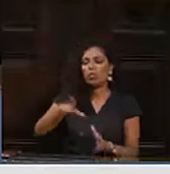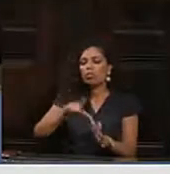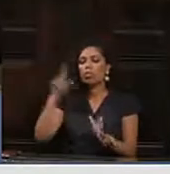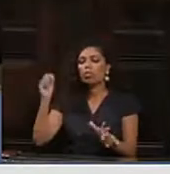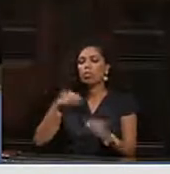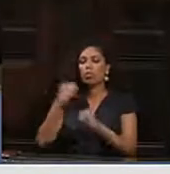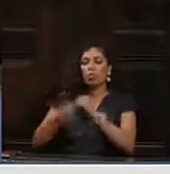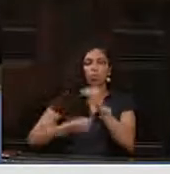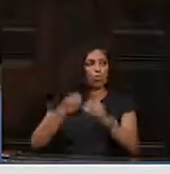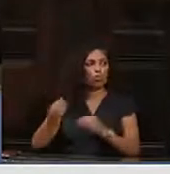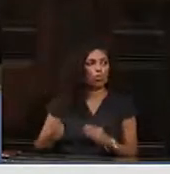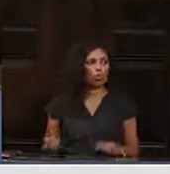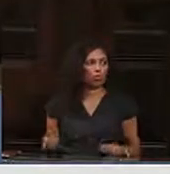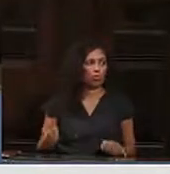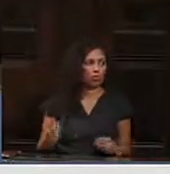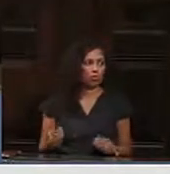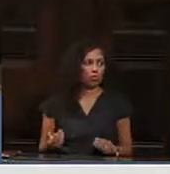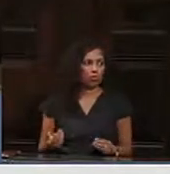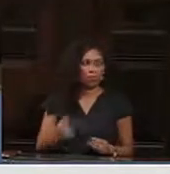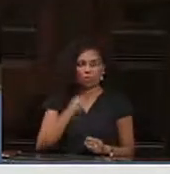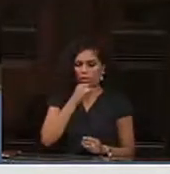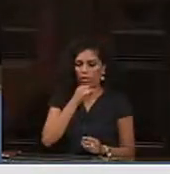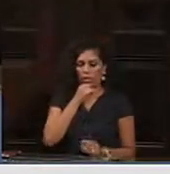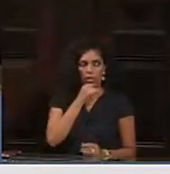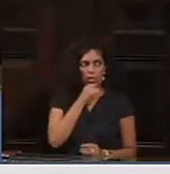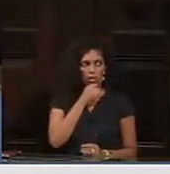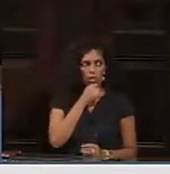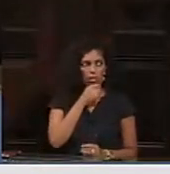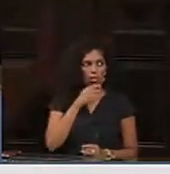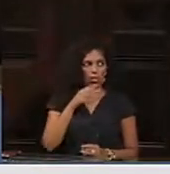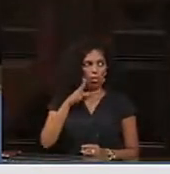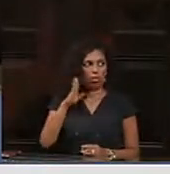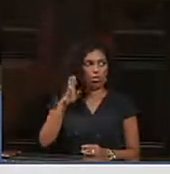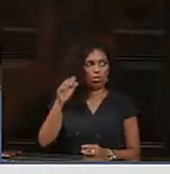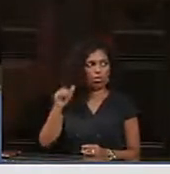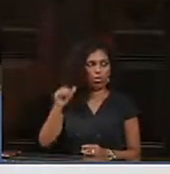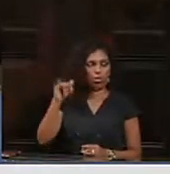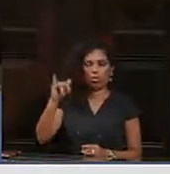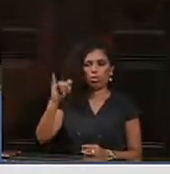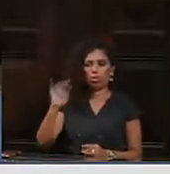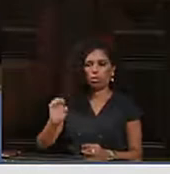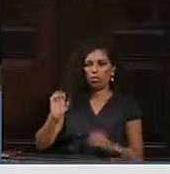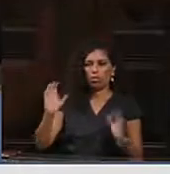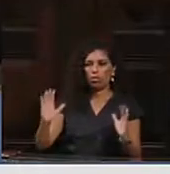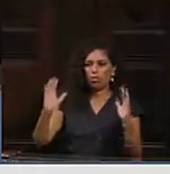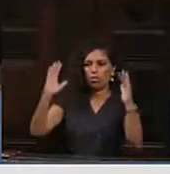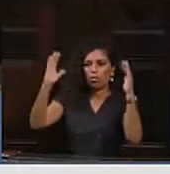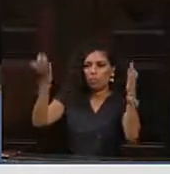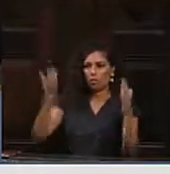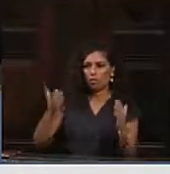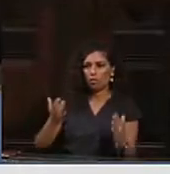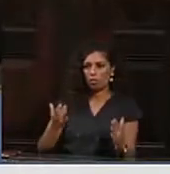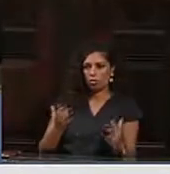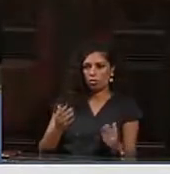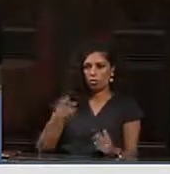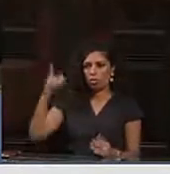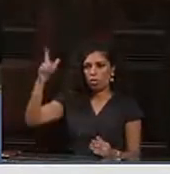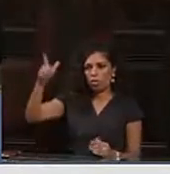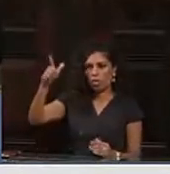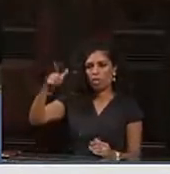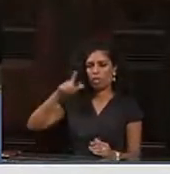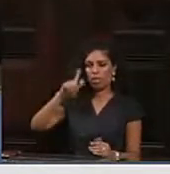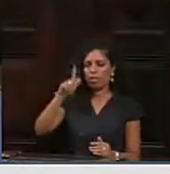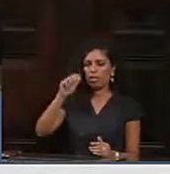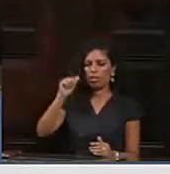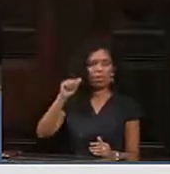me cobraram. Pô, Renato, o baile da gaiola vai ter no sábado. Eu falei, claro que vai ter no sábado. O policiamento está todo no centro do Rio, pô. Estão tudo nas praias.